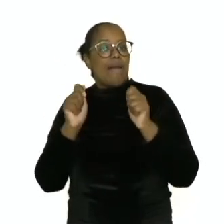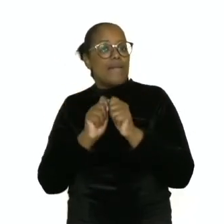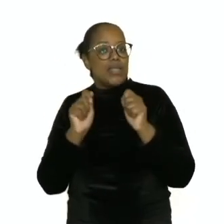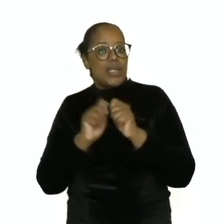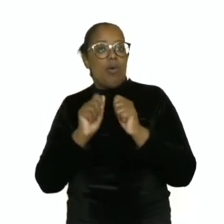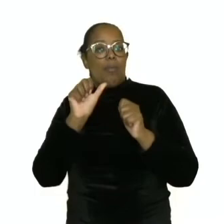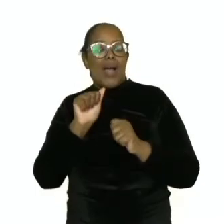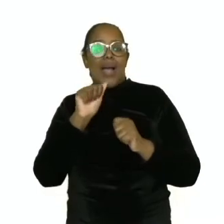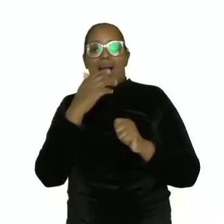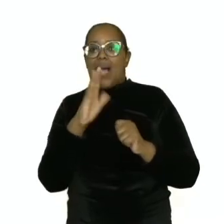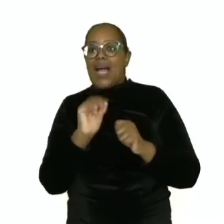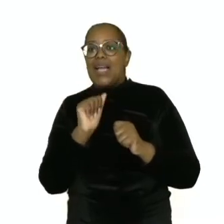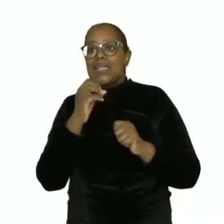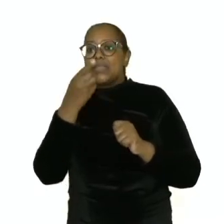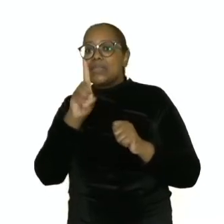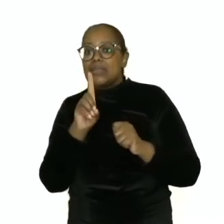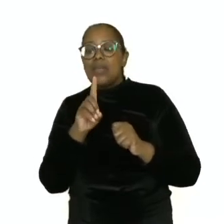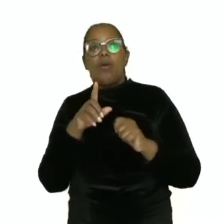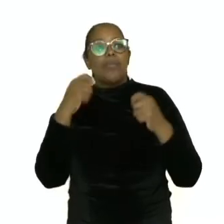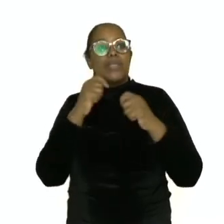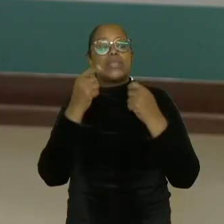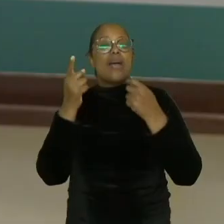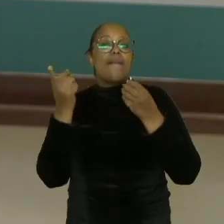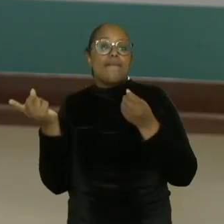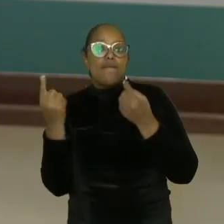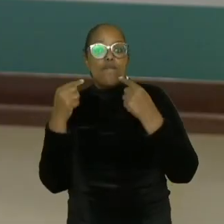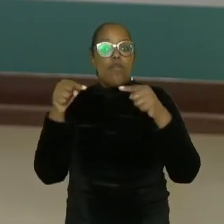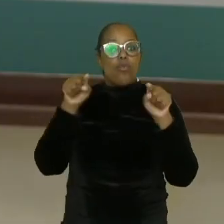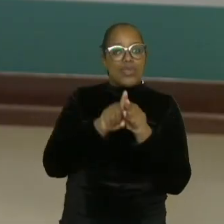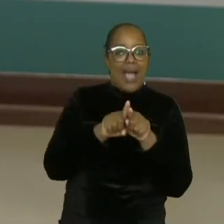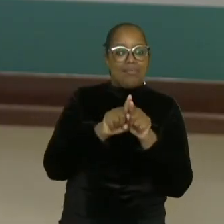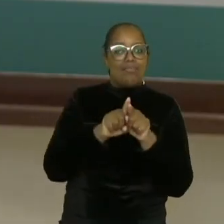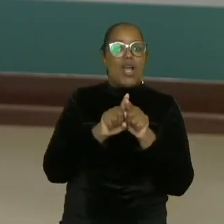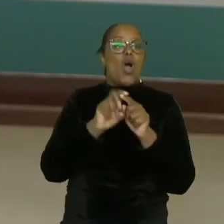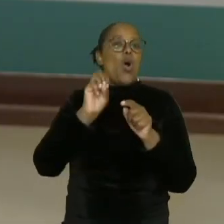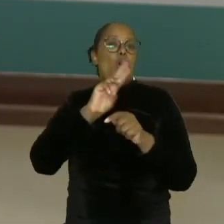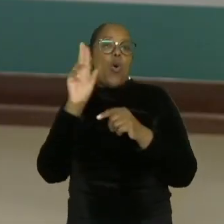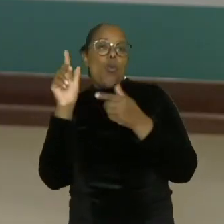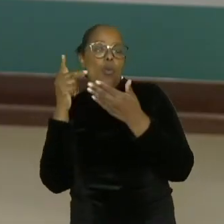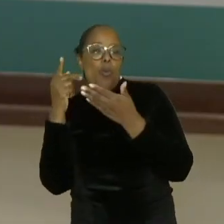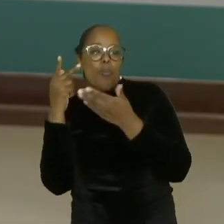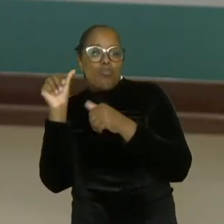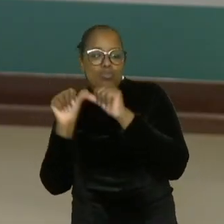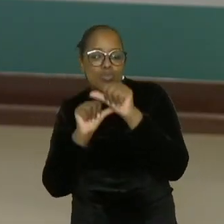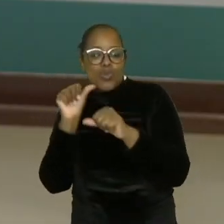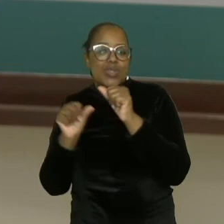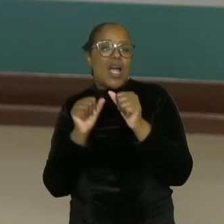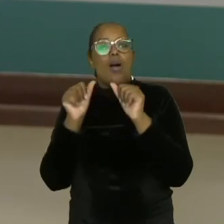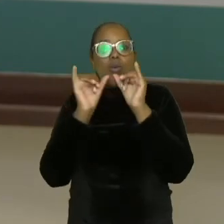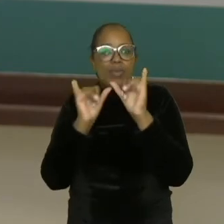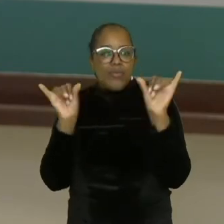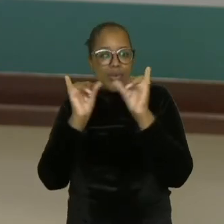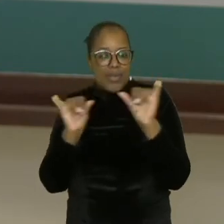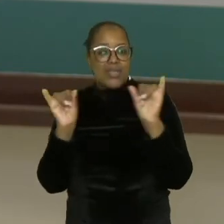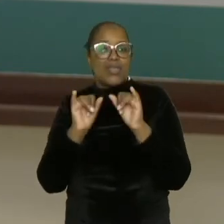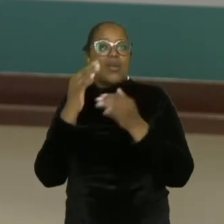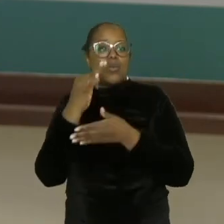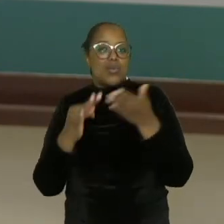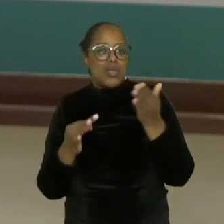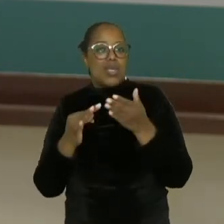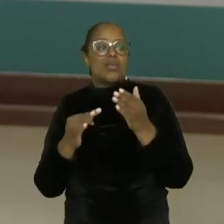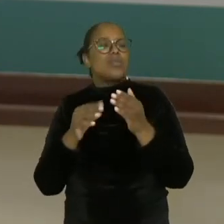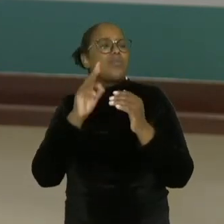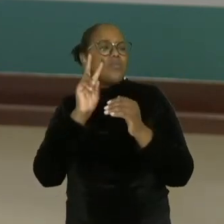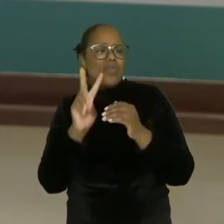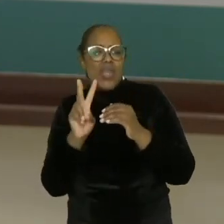vocês precisam clicar na seta voltar, né, para poder alterar e inserir novos dados, novos elementos, tá? Então naveguem